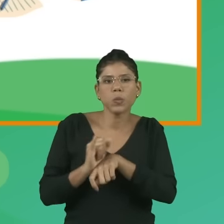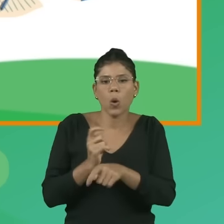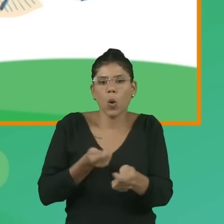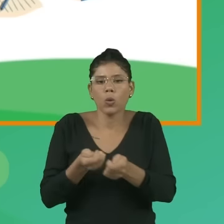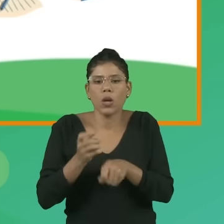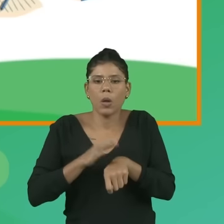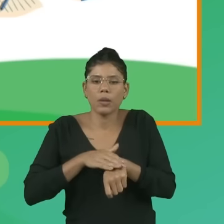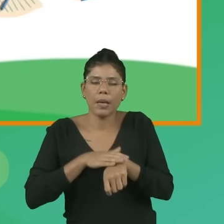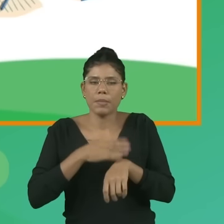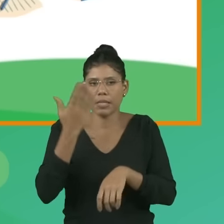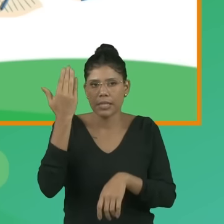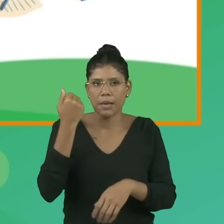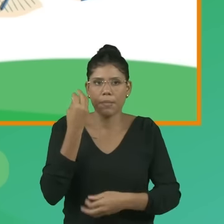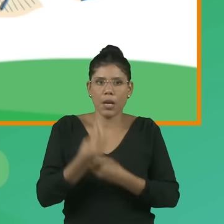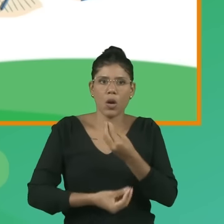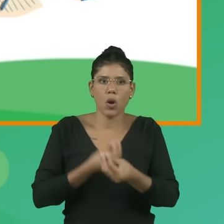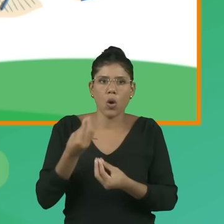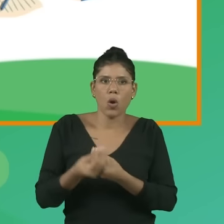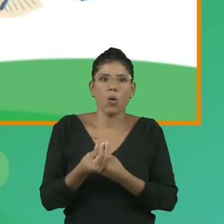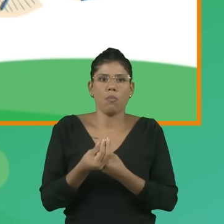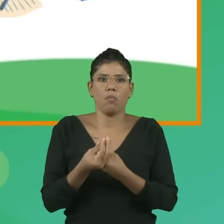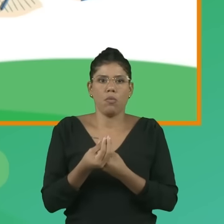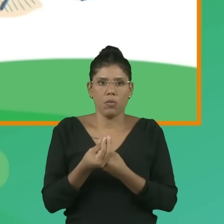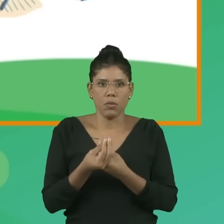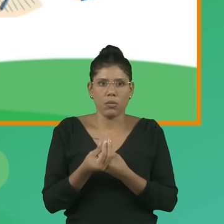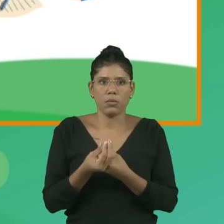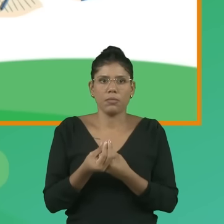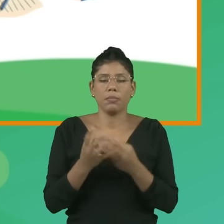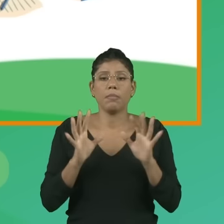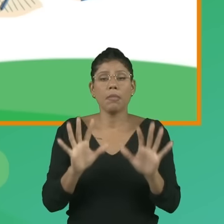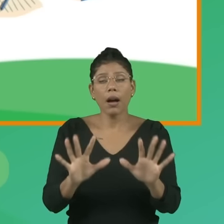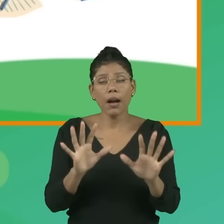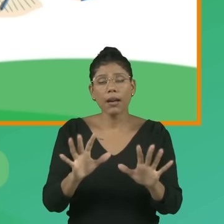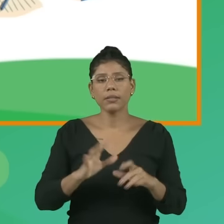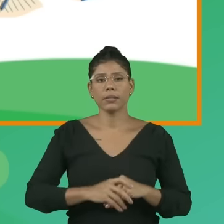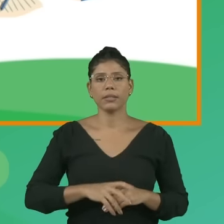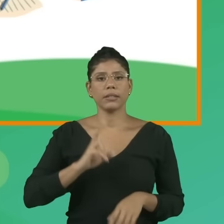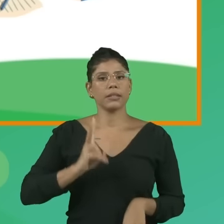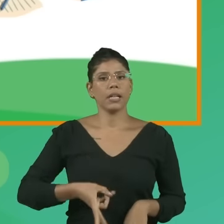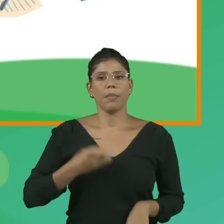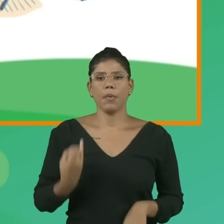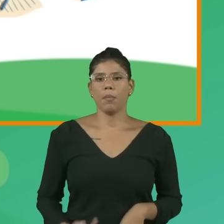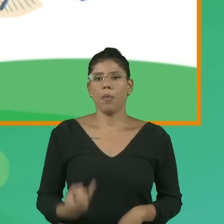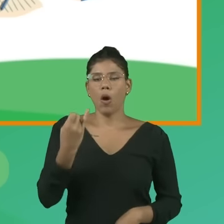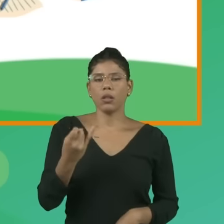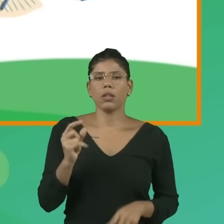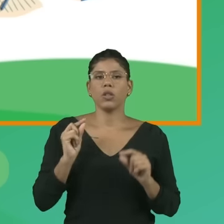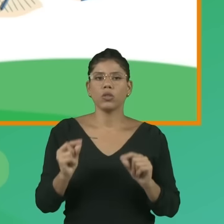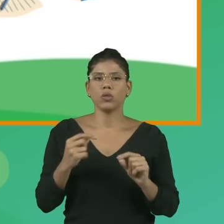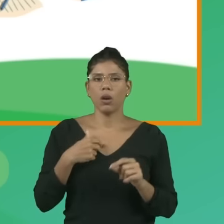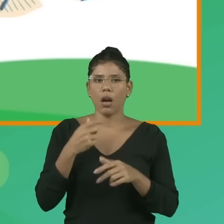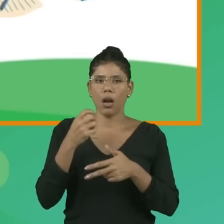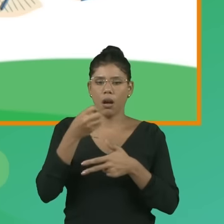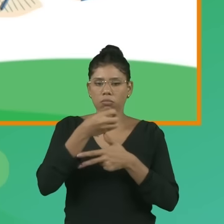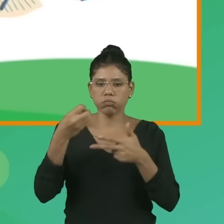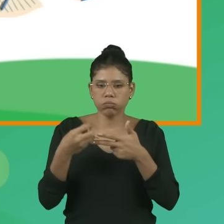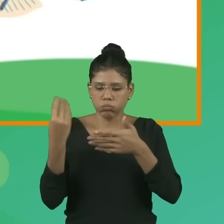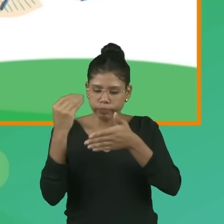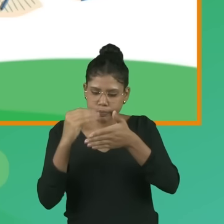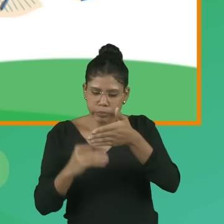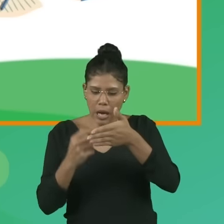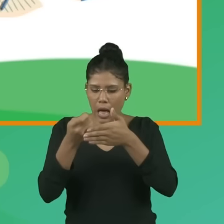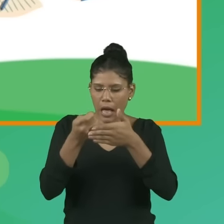saber ali, investir o seu tempo nas questões, mas é sempre importante você deixar ali pequenas anotações